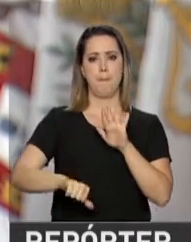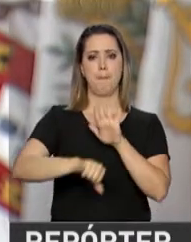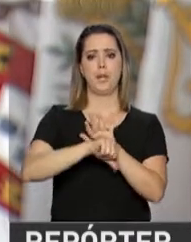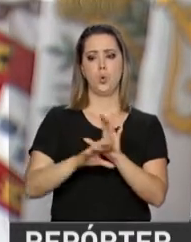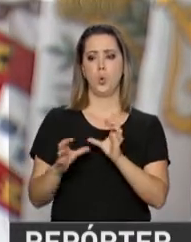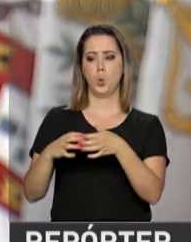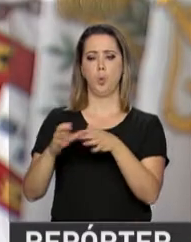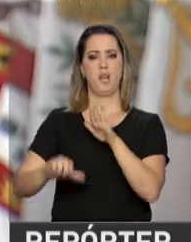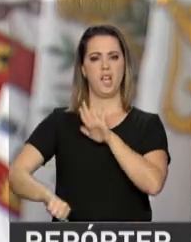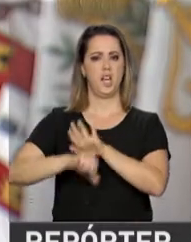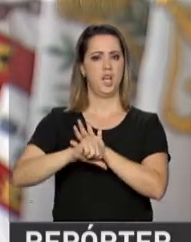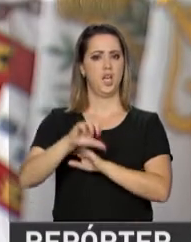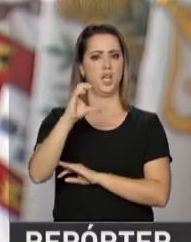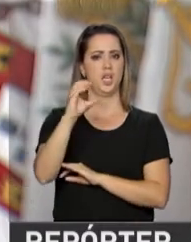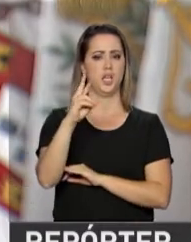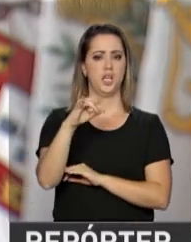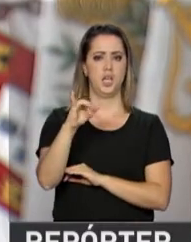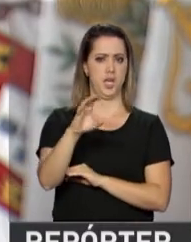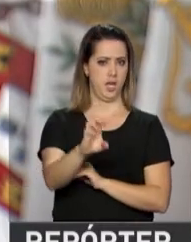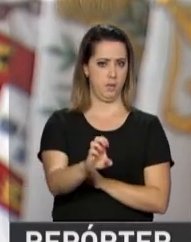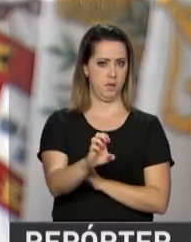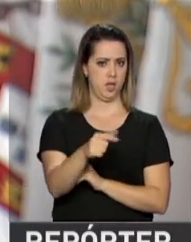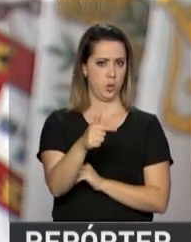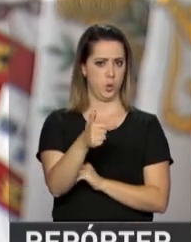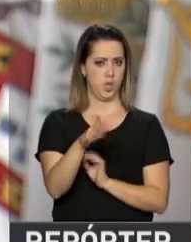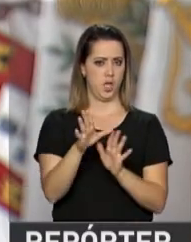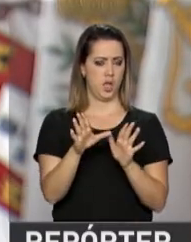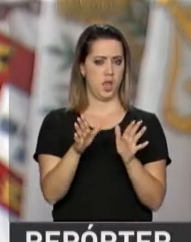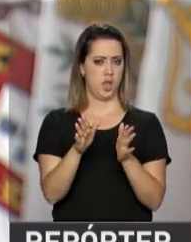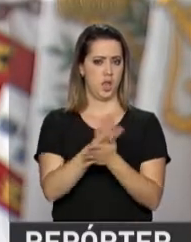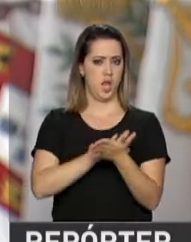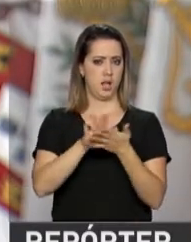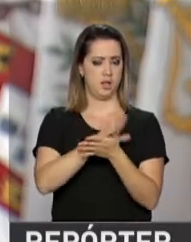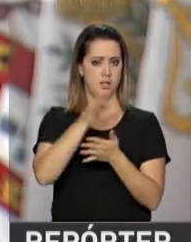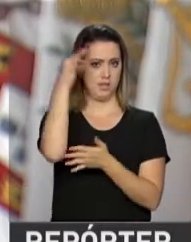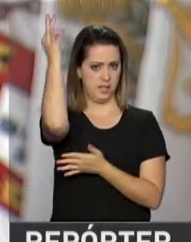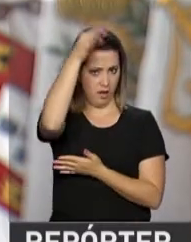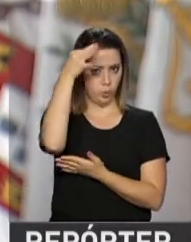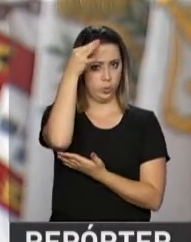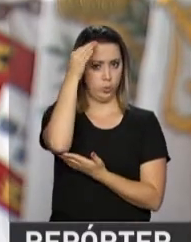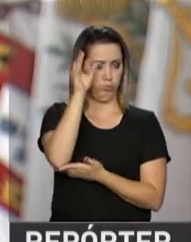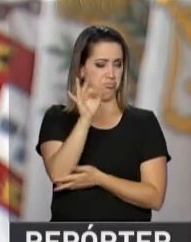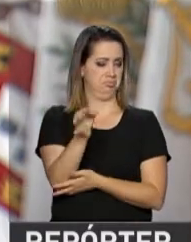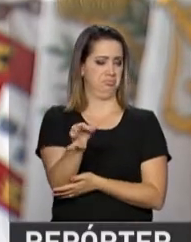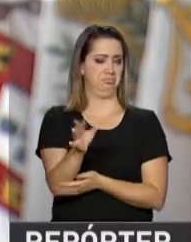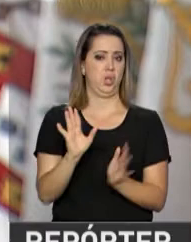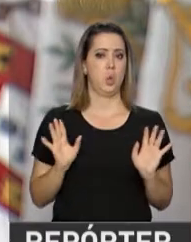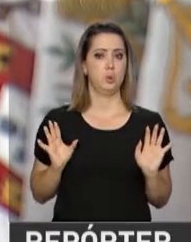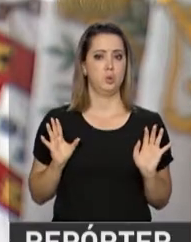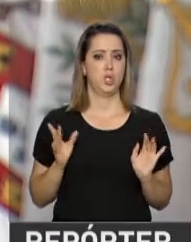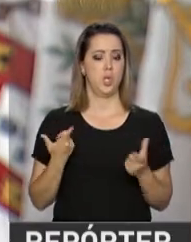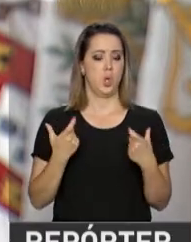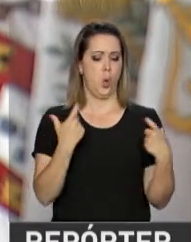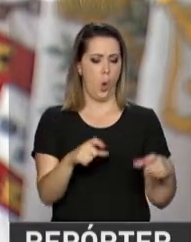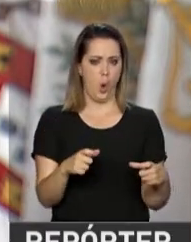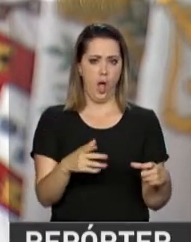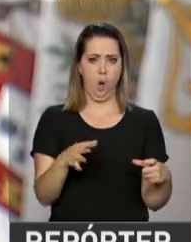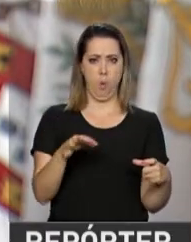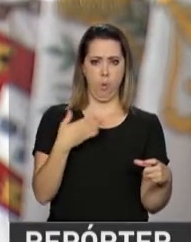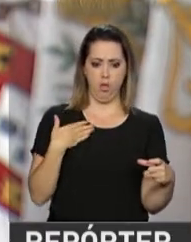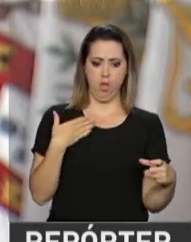bandidagem que não acentuar que nós não vamos permitir nenhum espaço nenhum local